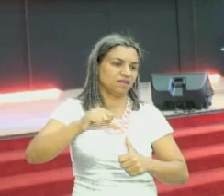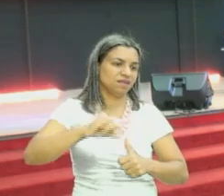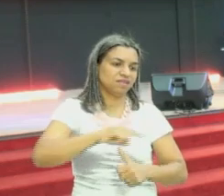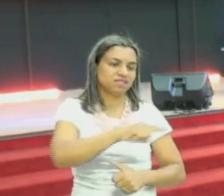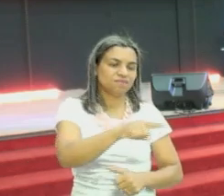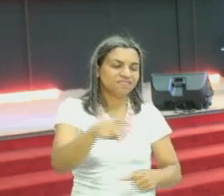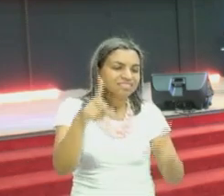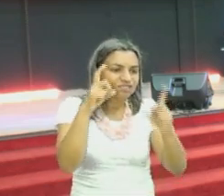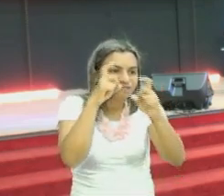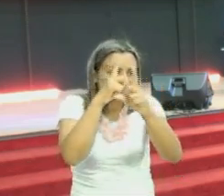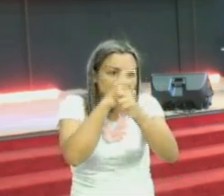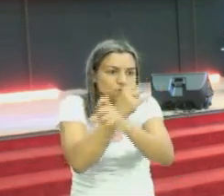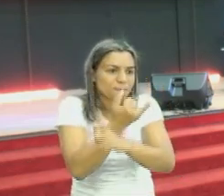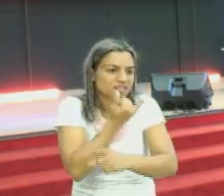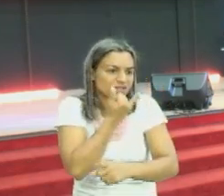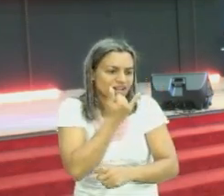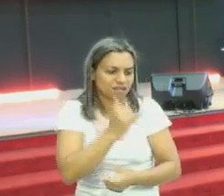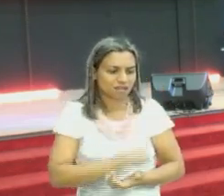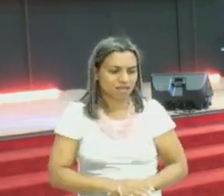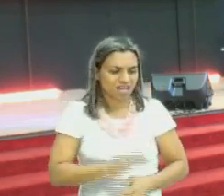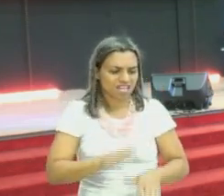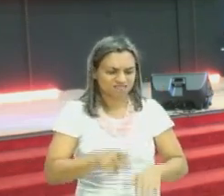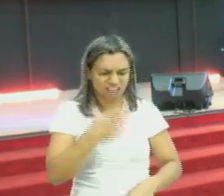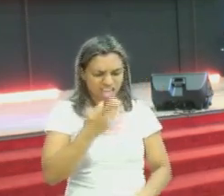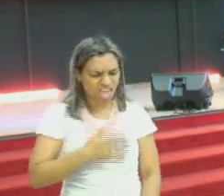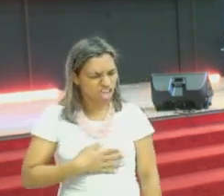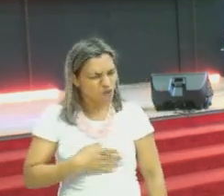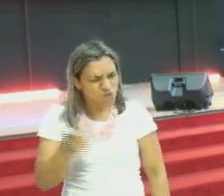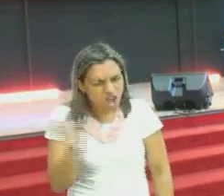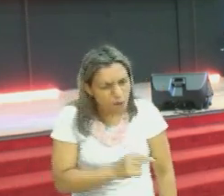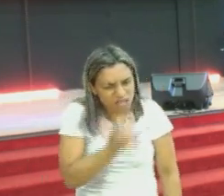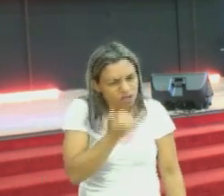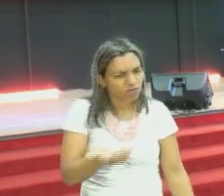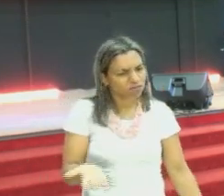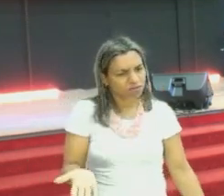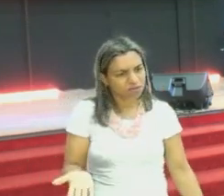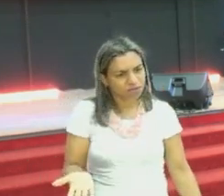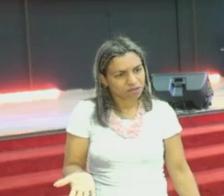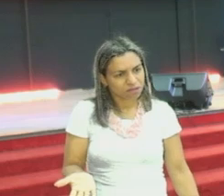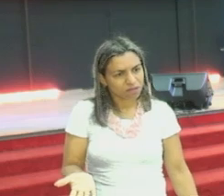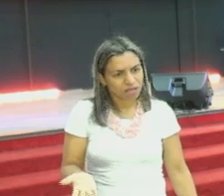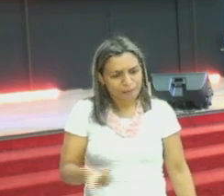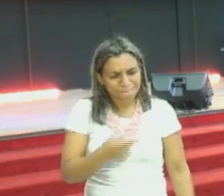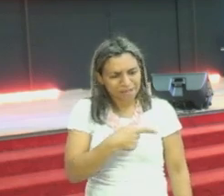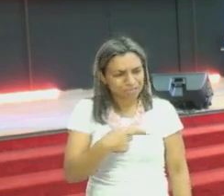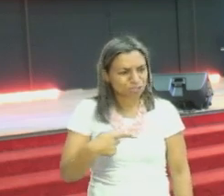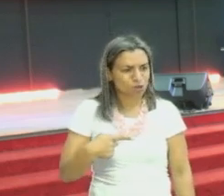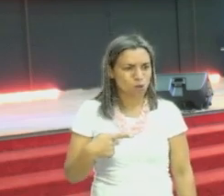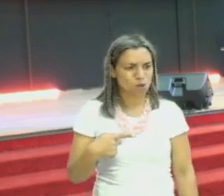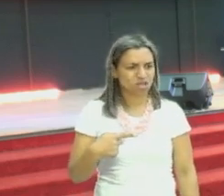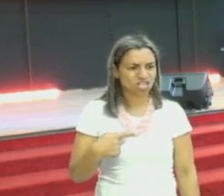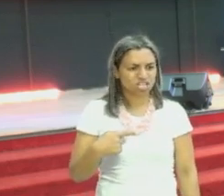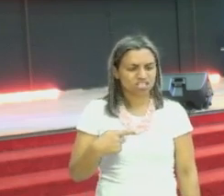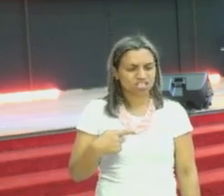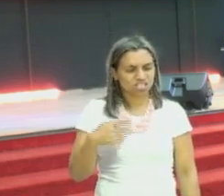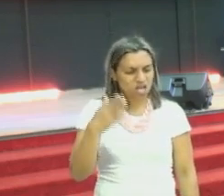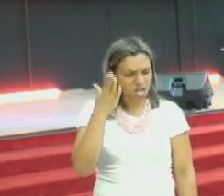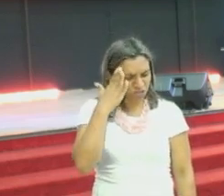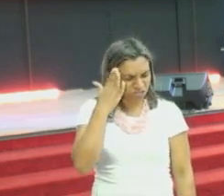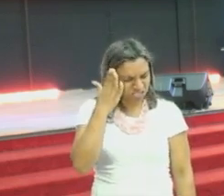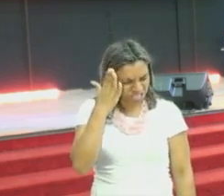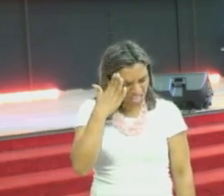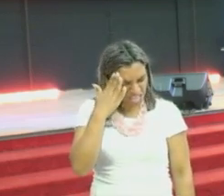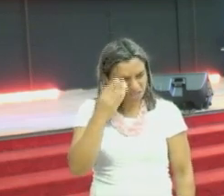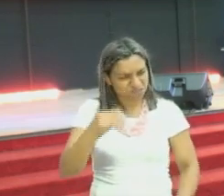perdão, se você diz assim, eu não perdoo, pastor, só eu sei a